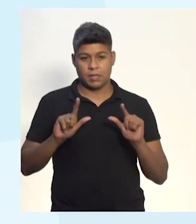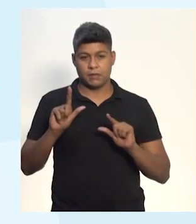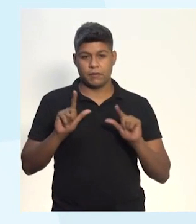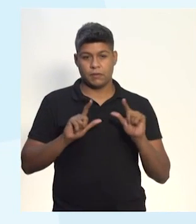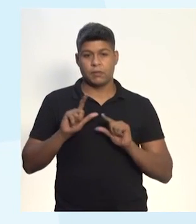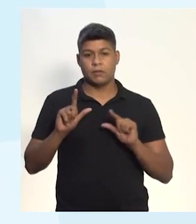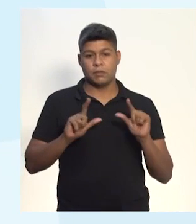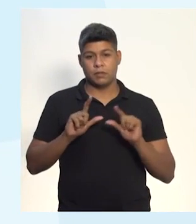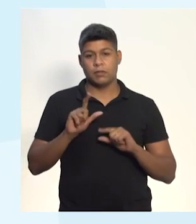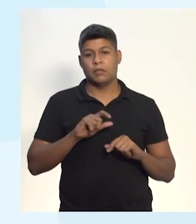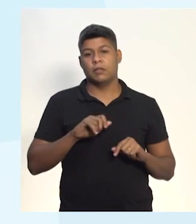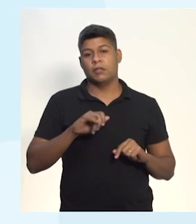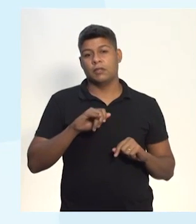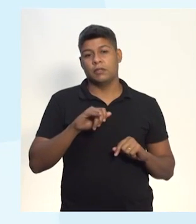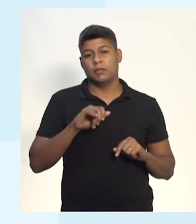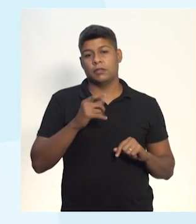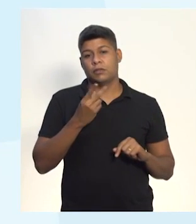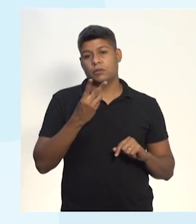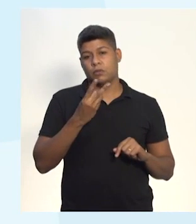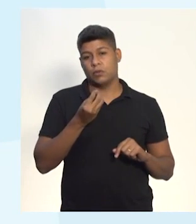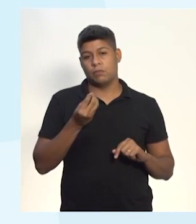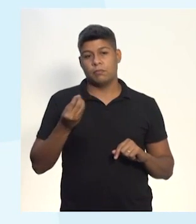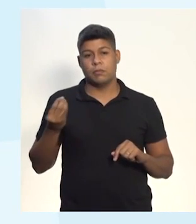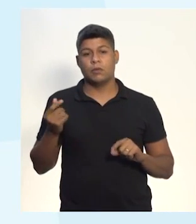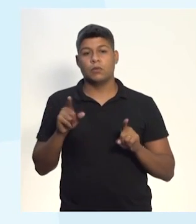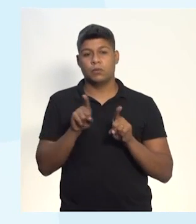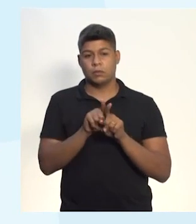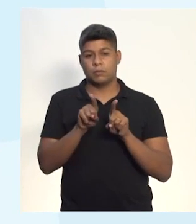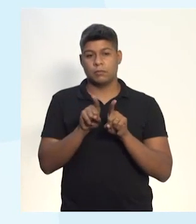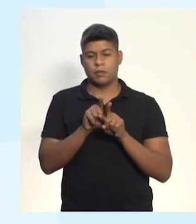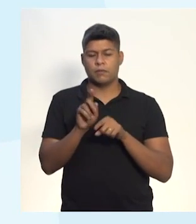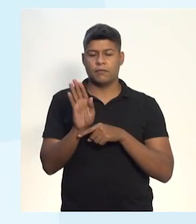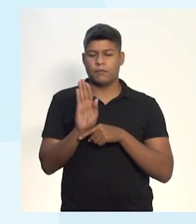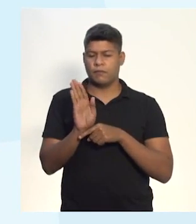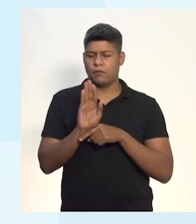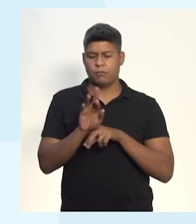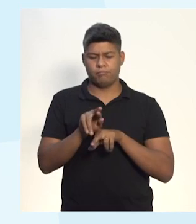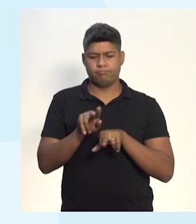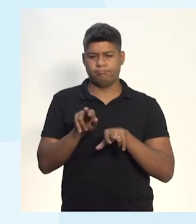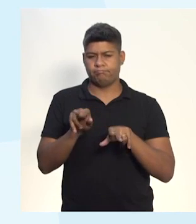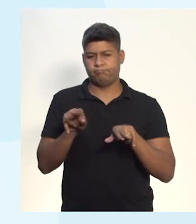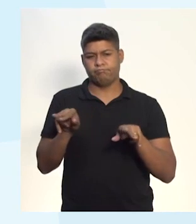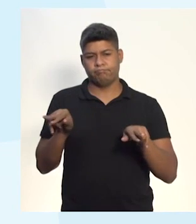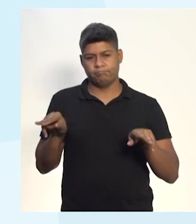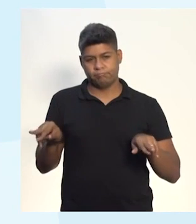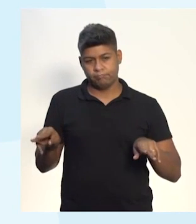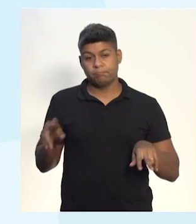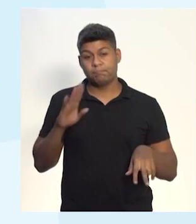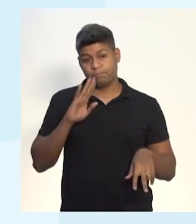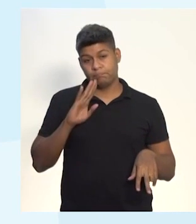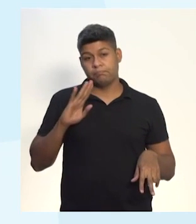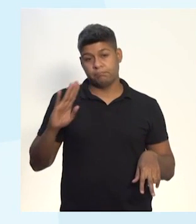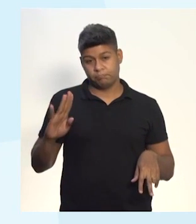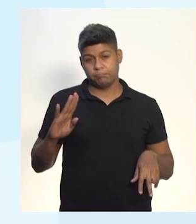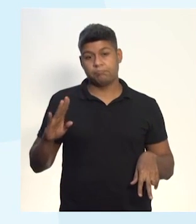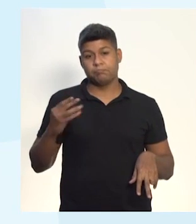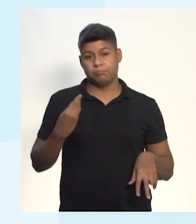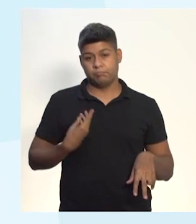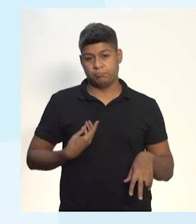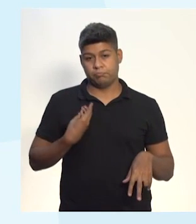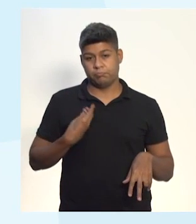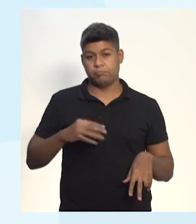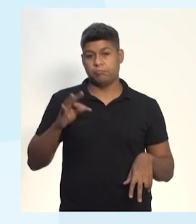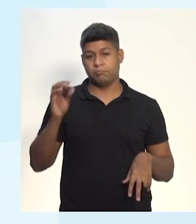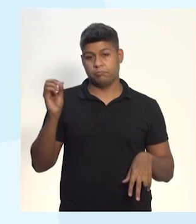Gerard Depardieu, lá de 2000. Tem também, tem vários filmes, né, dos Miseráveis, mas um dos mais conhecidos, mais recentes,